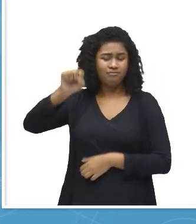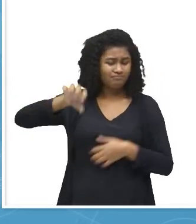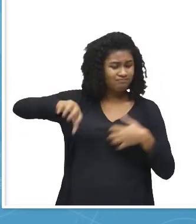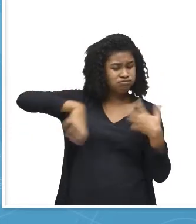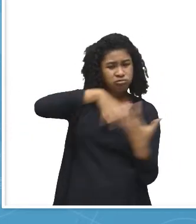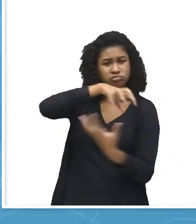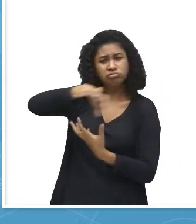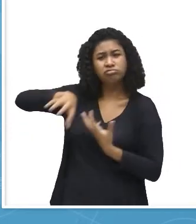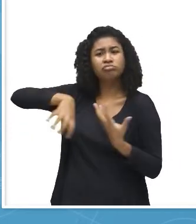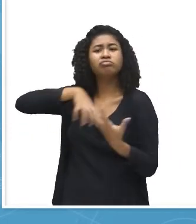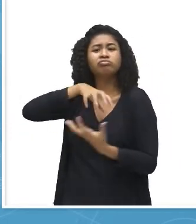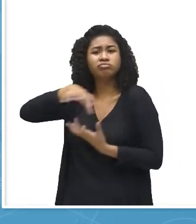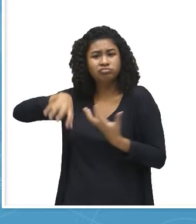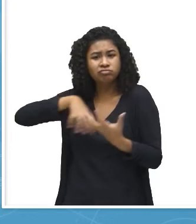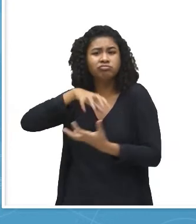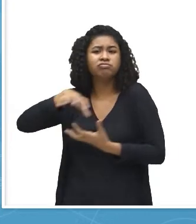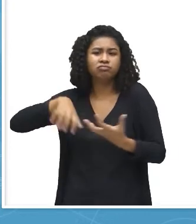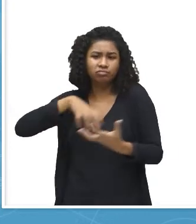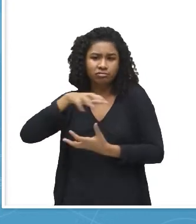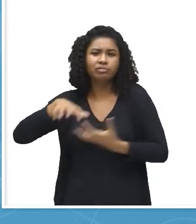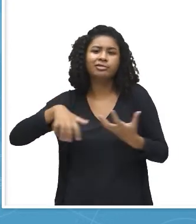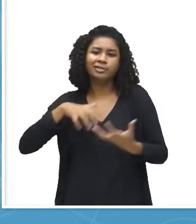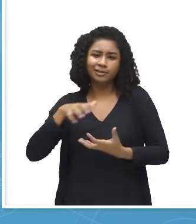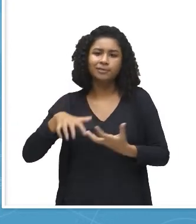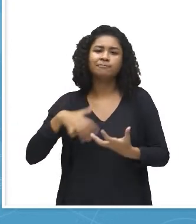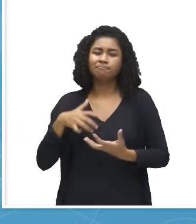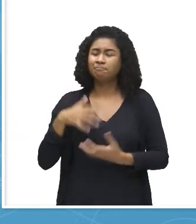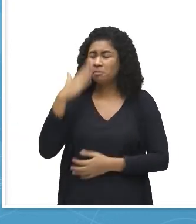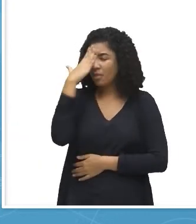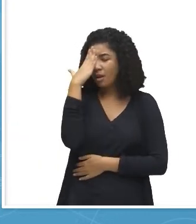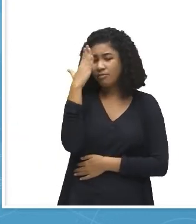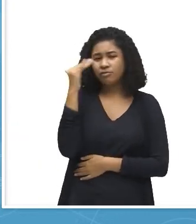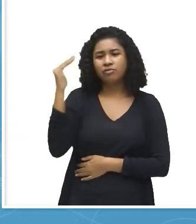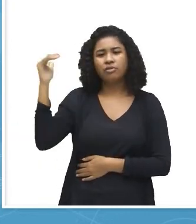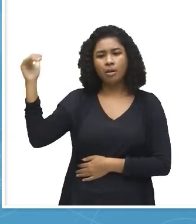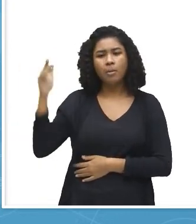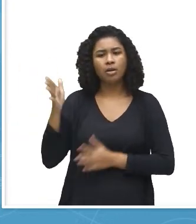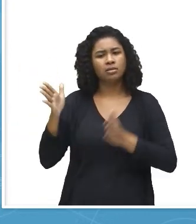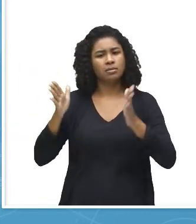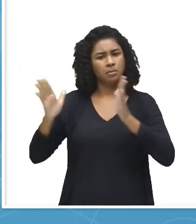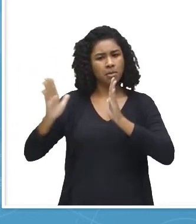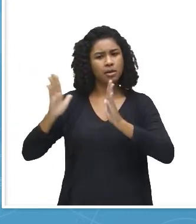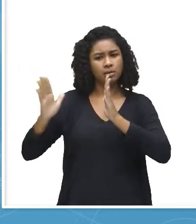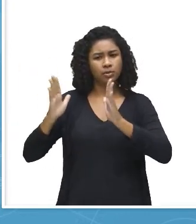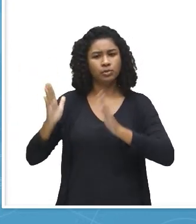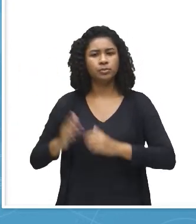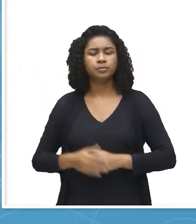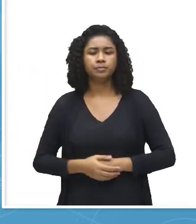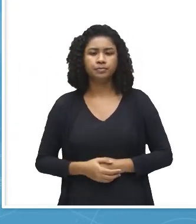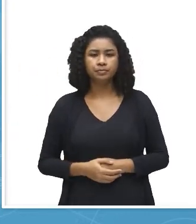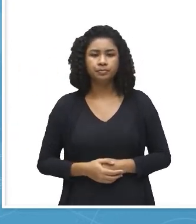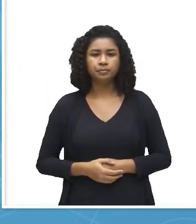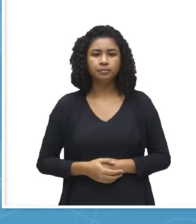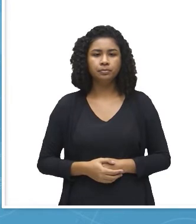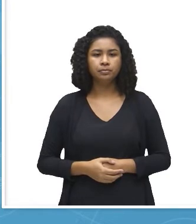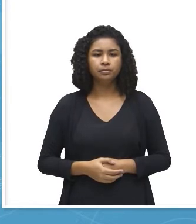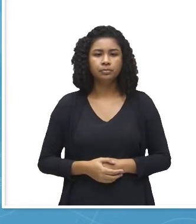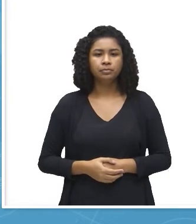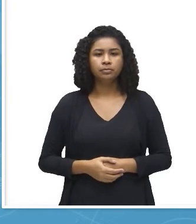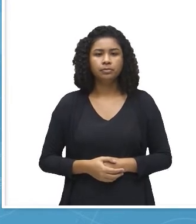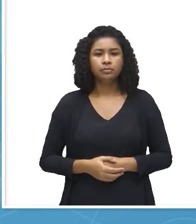na célebre revolta dos cipaios, uma das mais famosas daquela época. Ok, gente? Adiante, para a gente entender essa